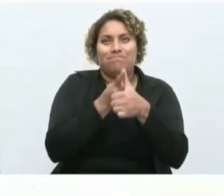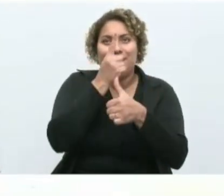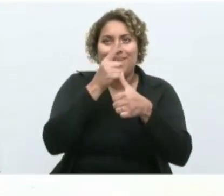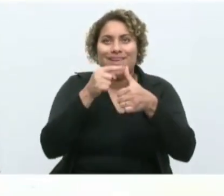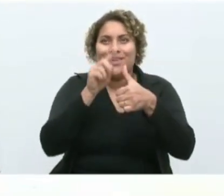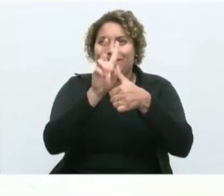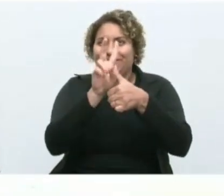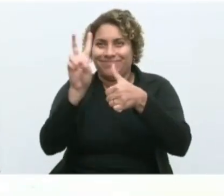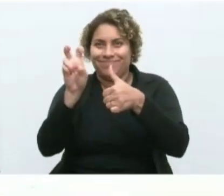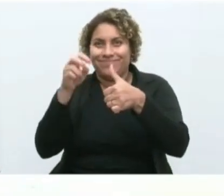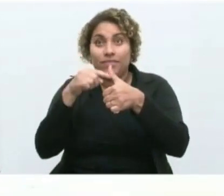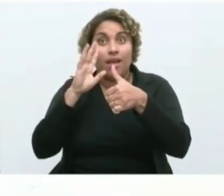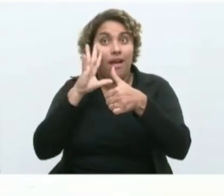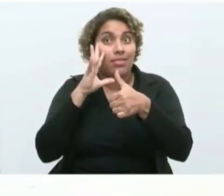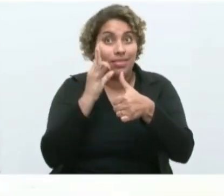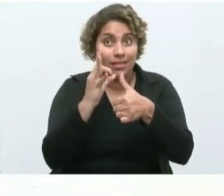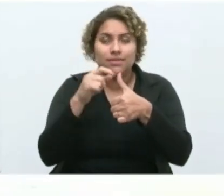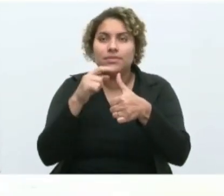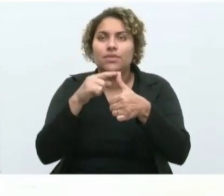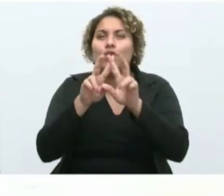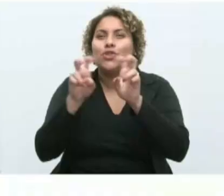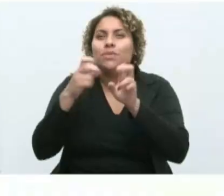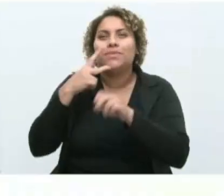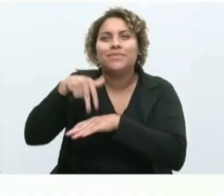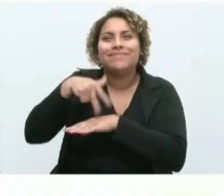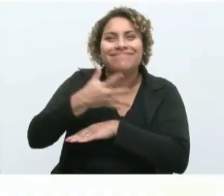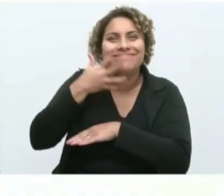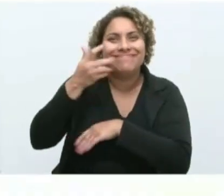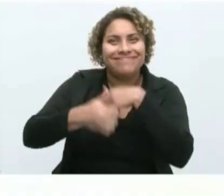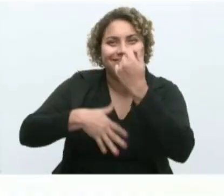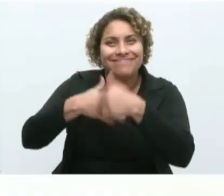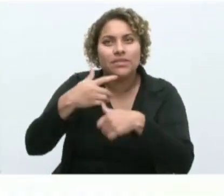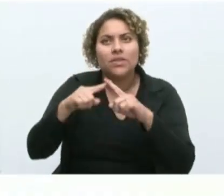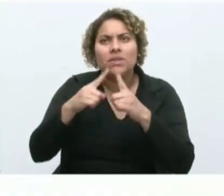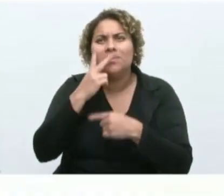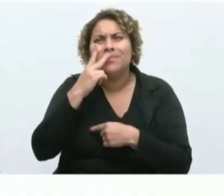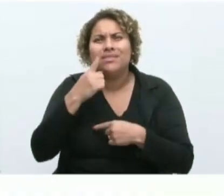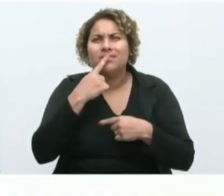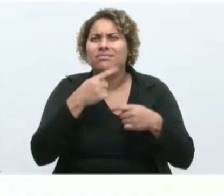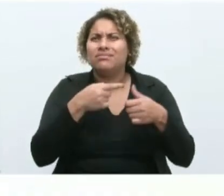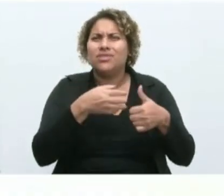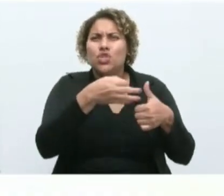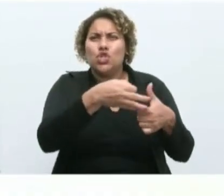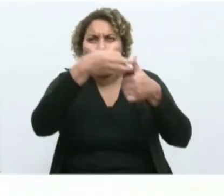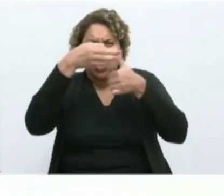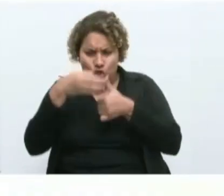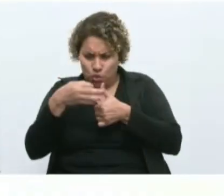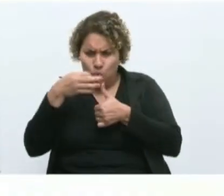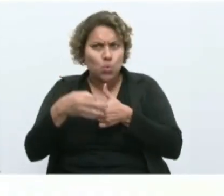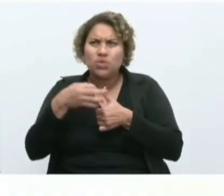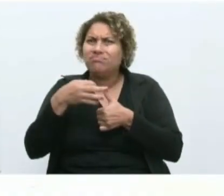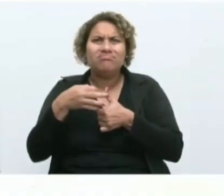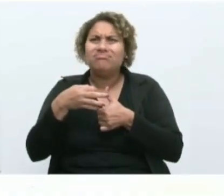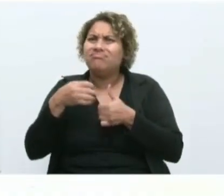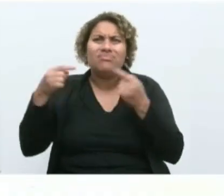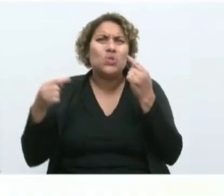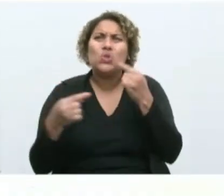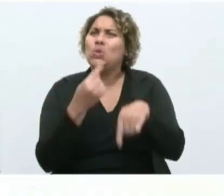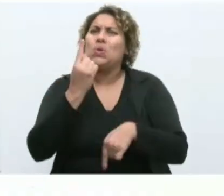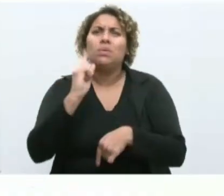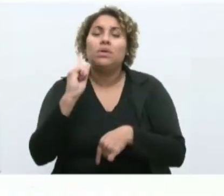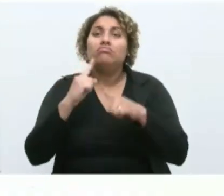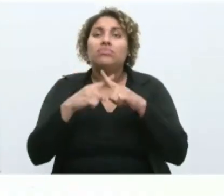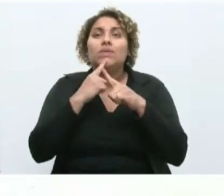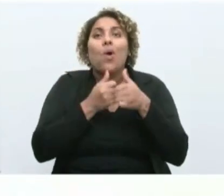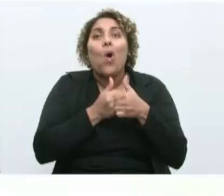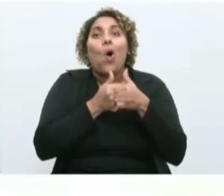atenção na fala, ele fica muito injusto. É uma pena que a gente não tenha um mecanismo